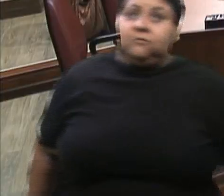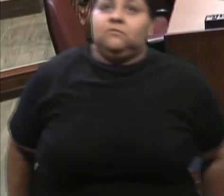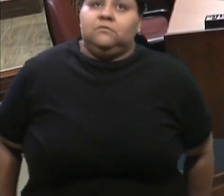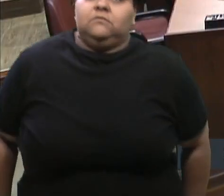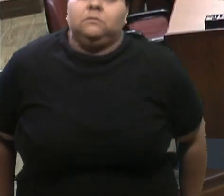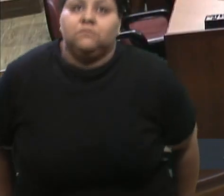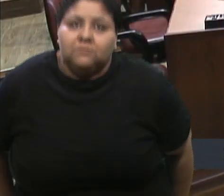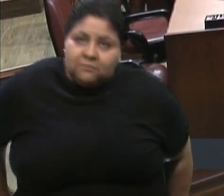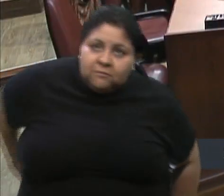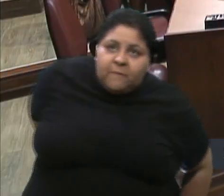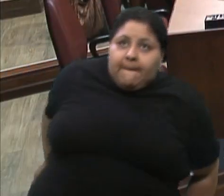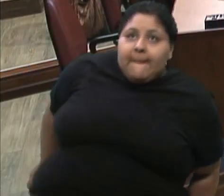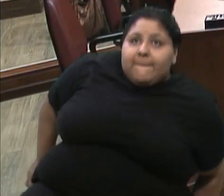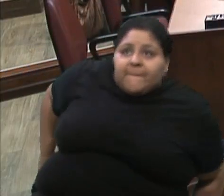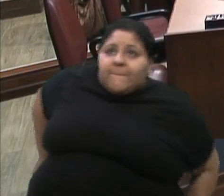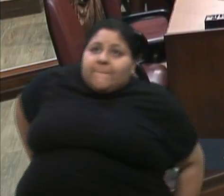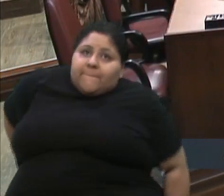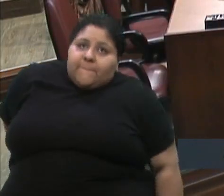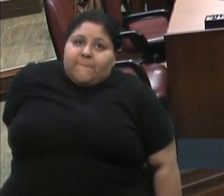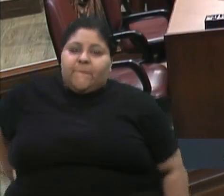Senhor presidente, caros colegas,